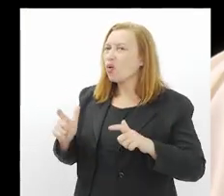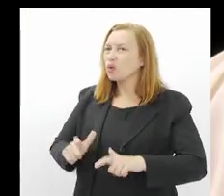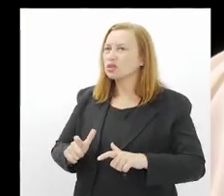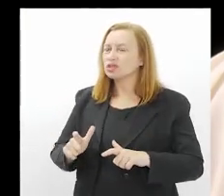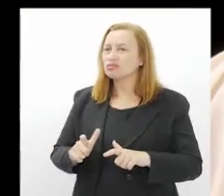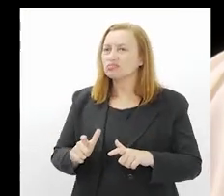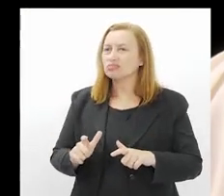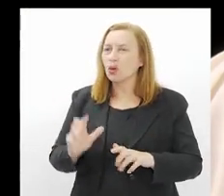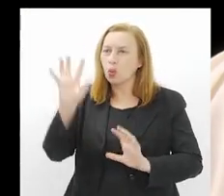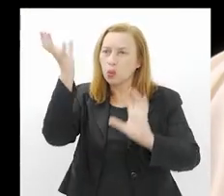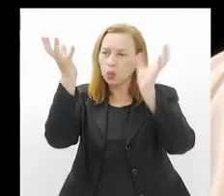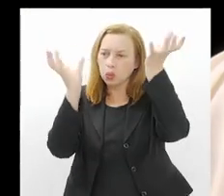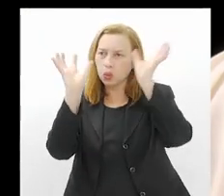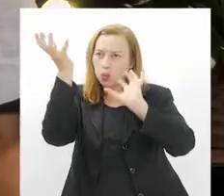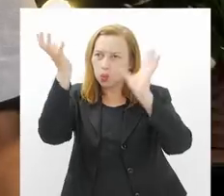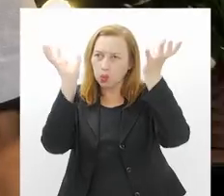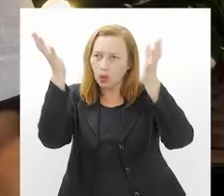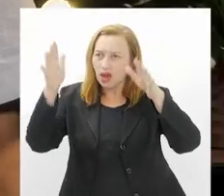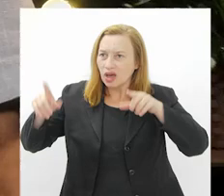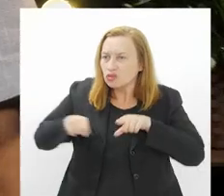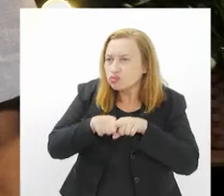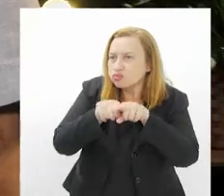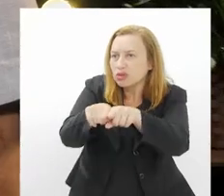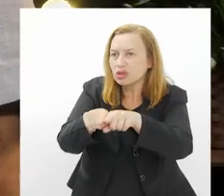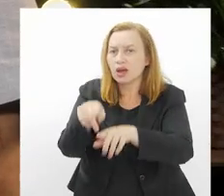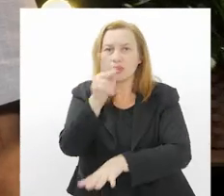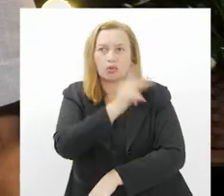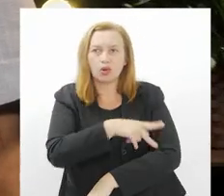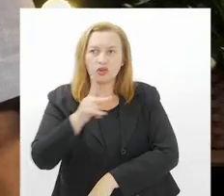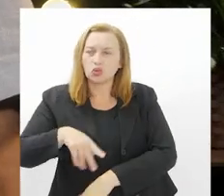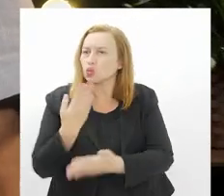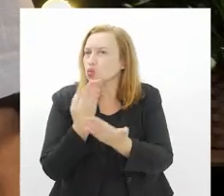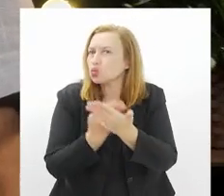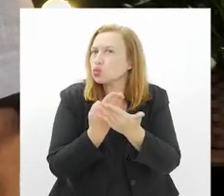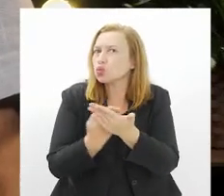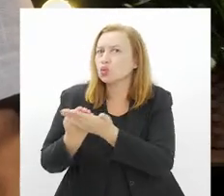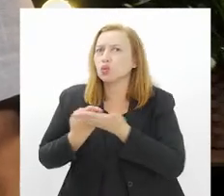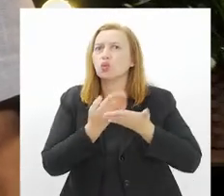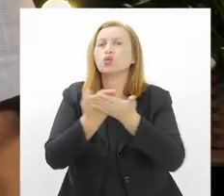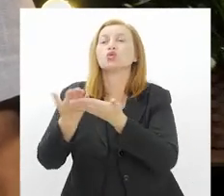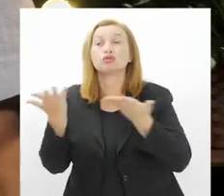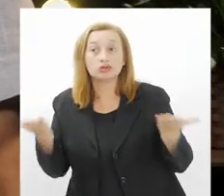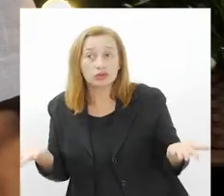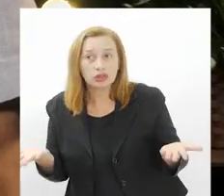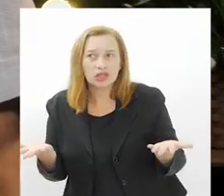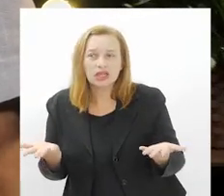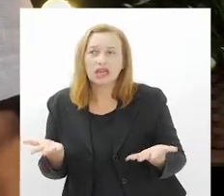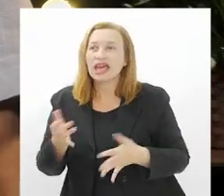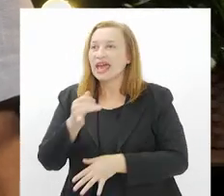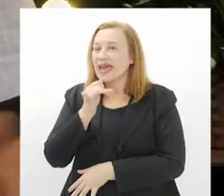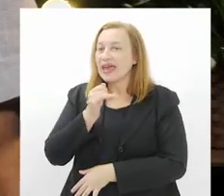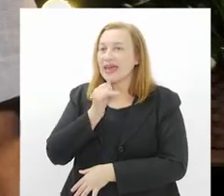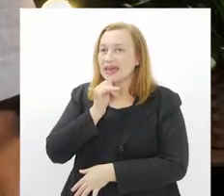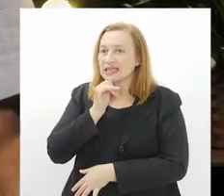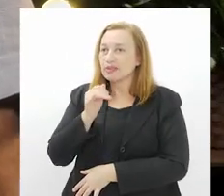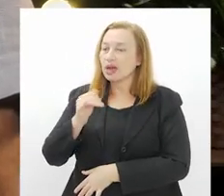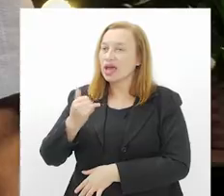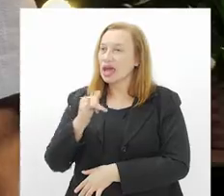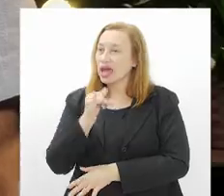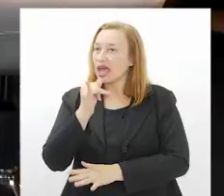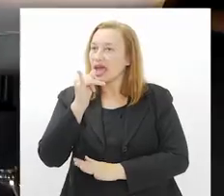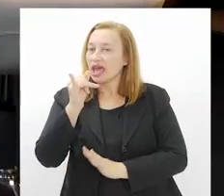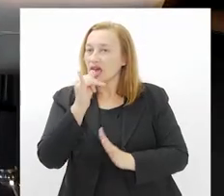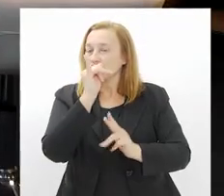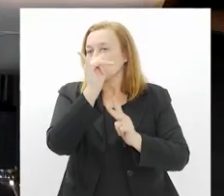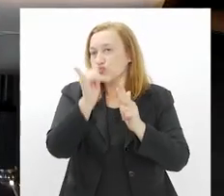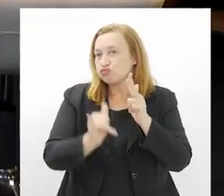ambiente. E onde é que entra a meteorologia nessa parceria, professora, nos estudos aí? É, a gente tem por